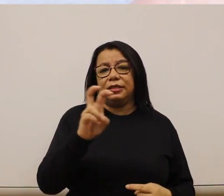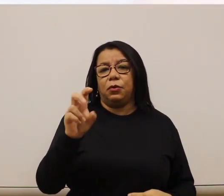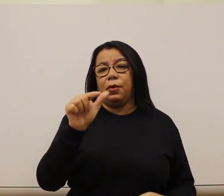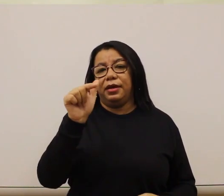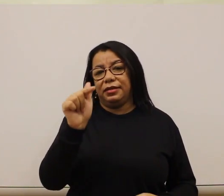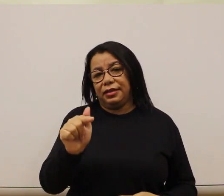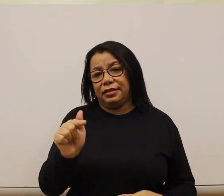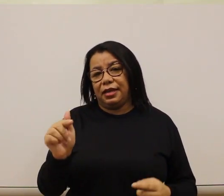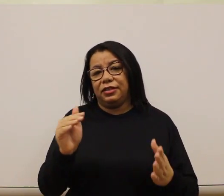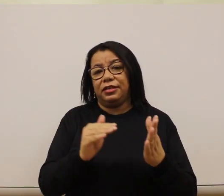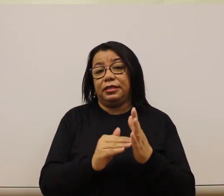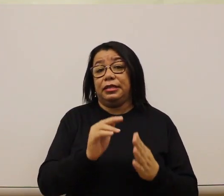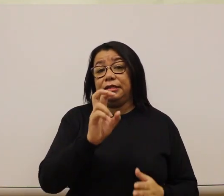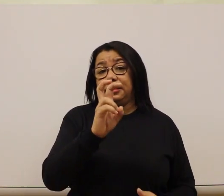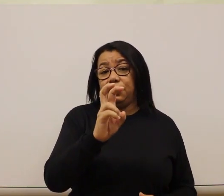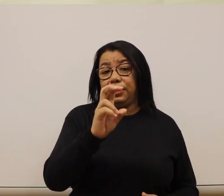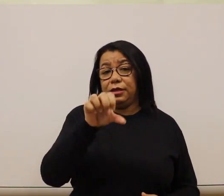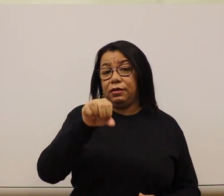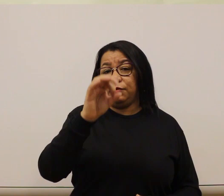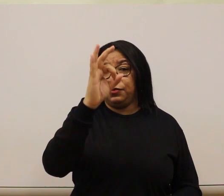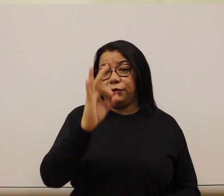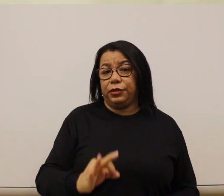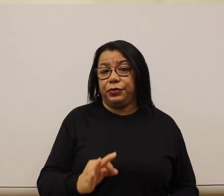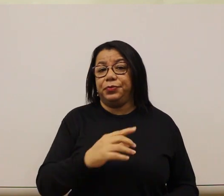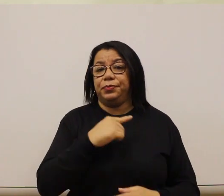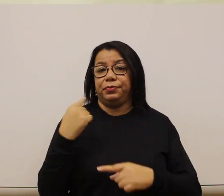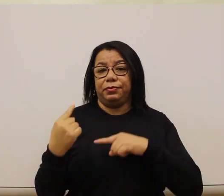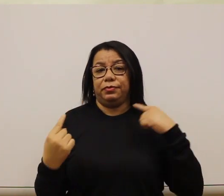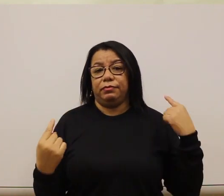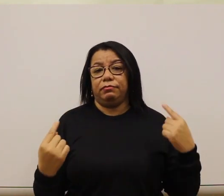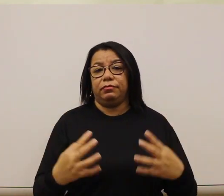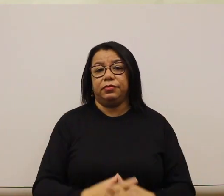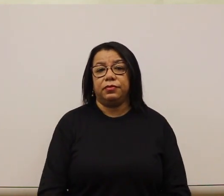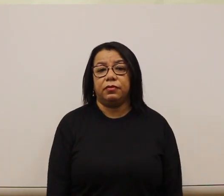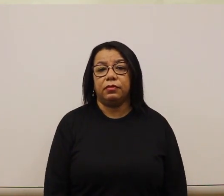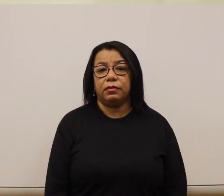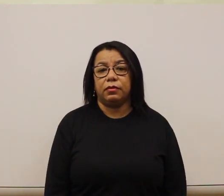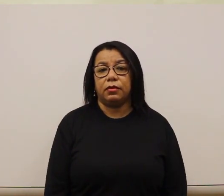de 57% a 59%.